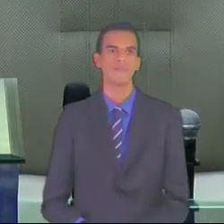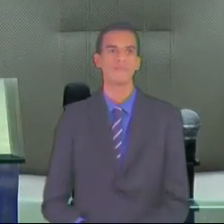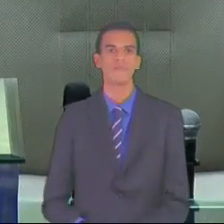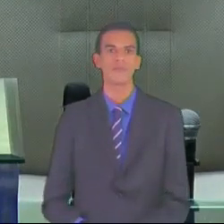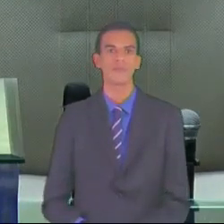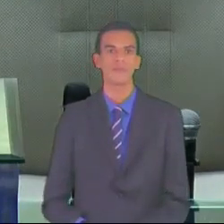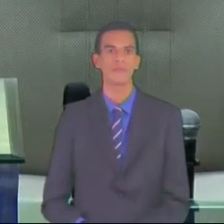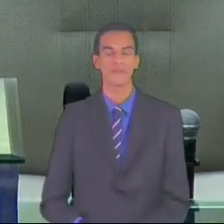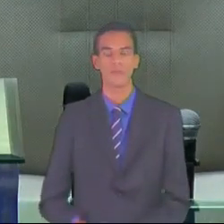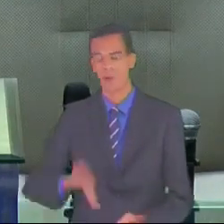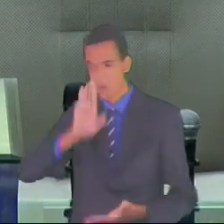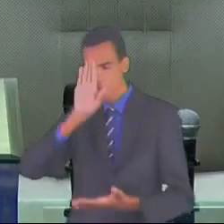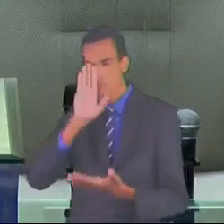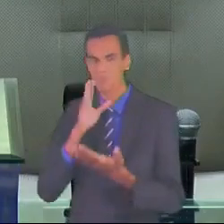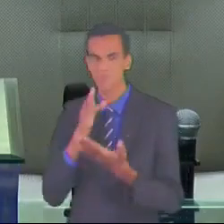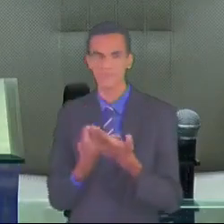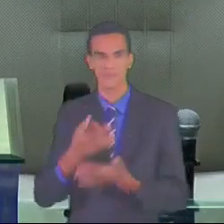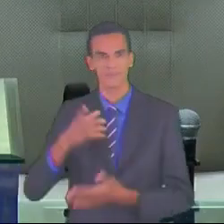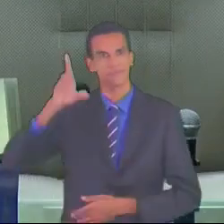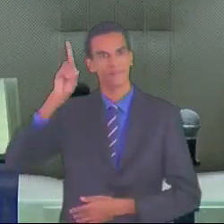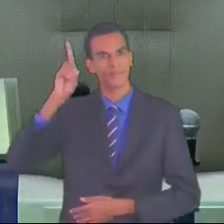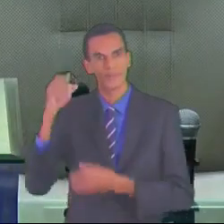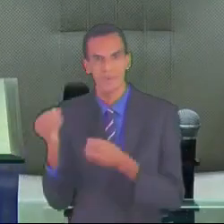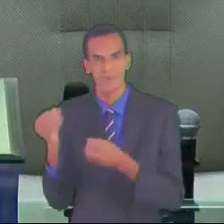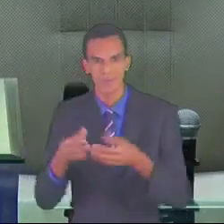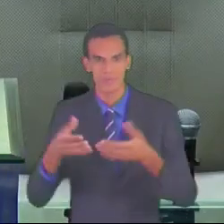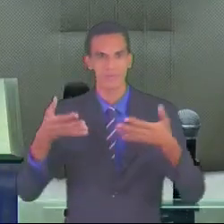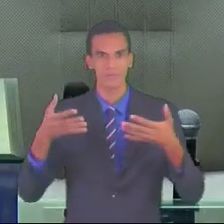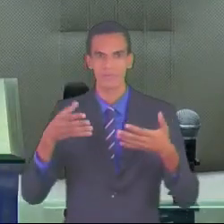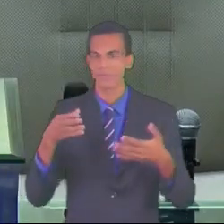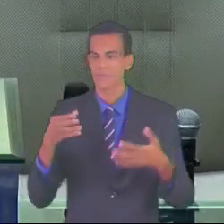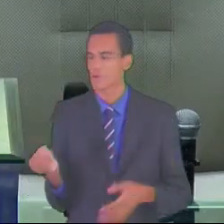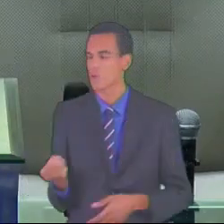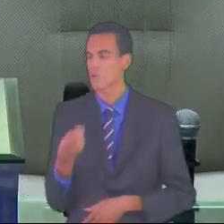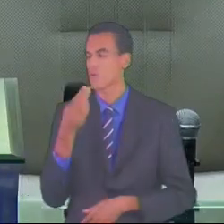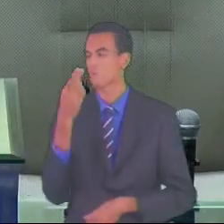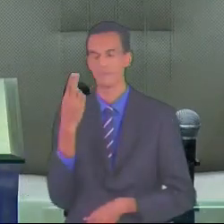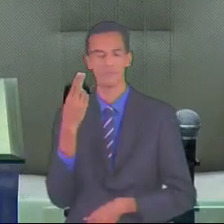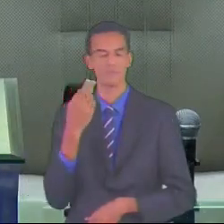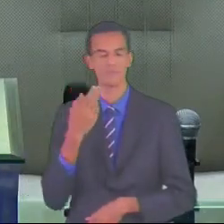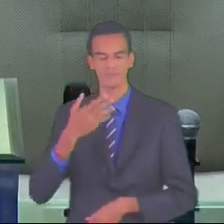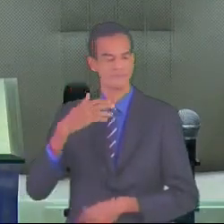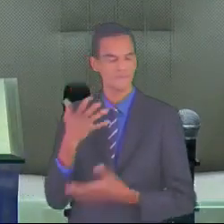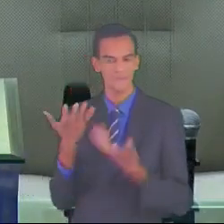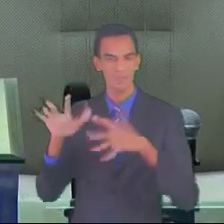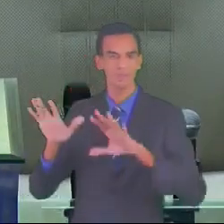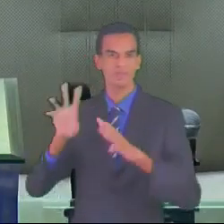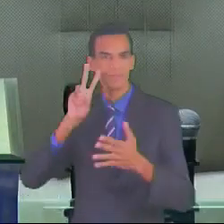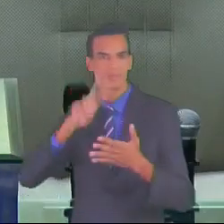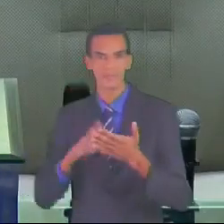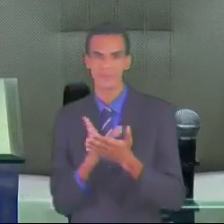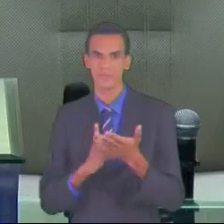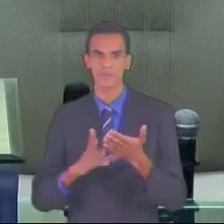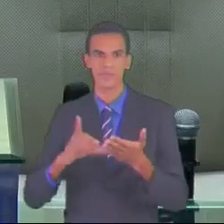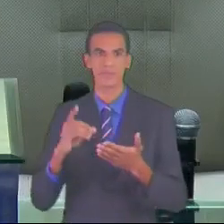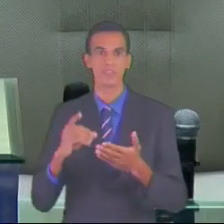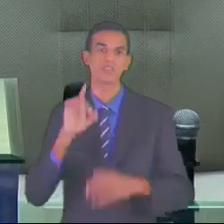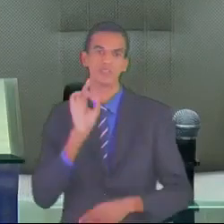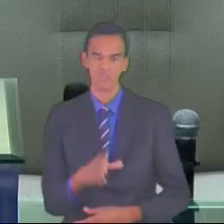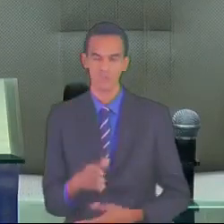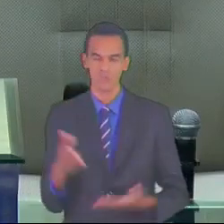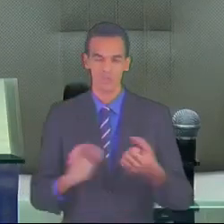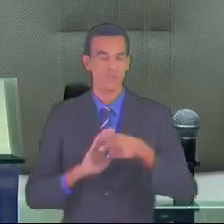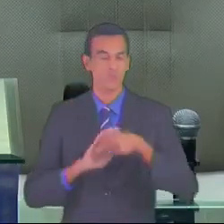Ou eu creio que Deus opera, ou do contrário, eu não quero nem ler a palavra. Eu só estou aqui nesta noite